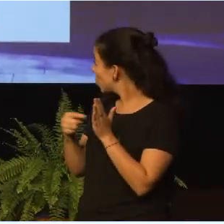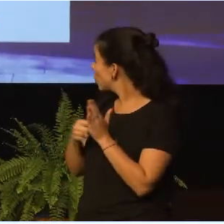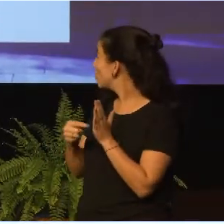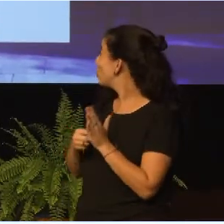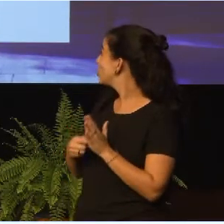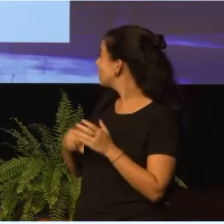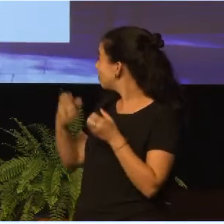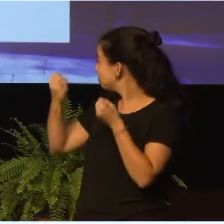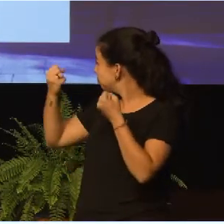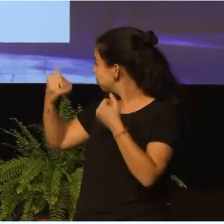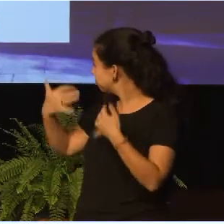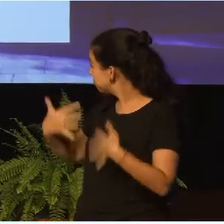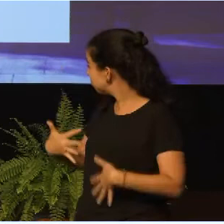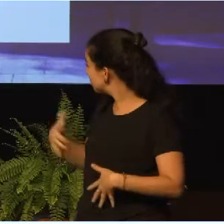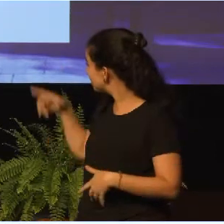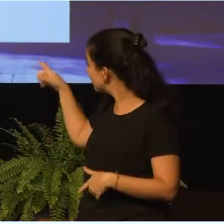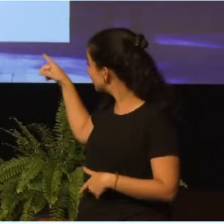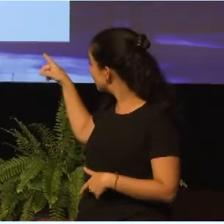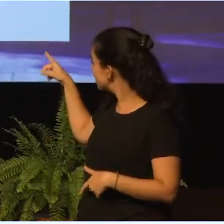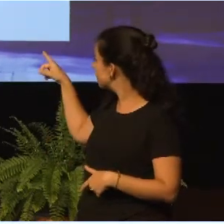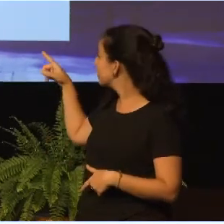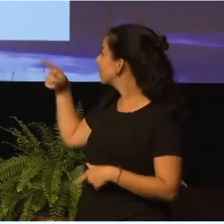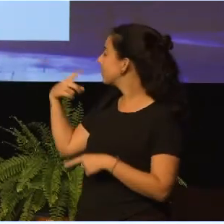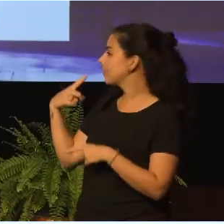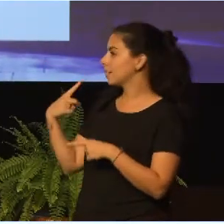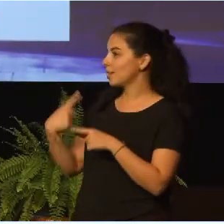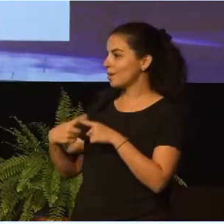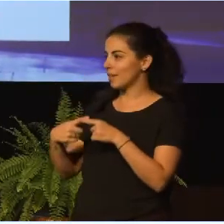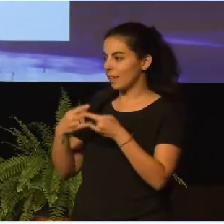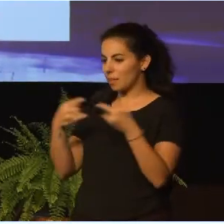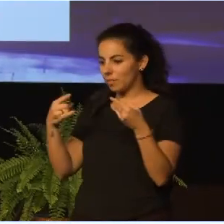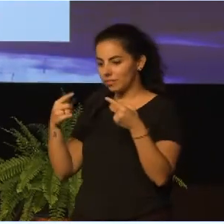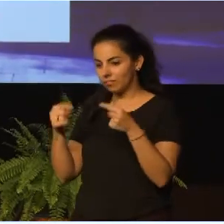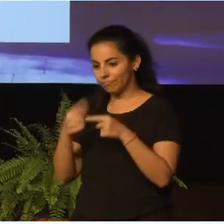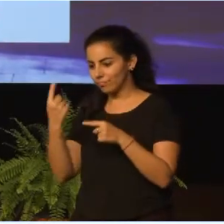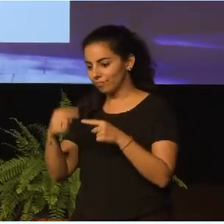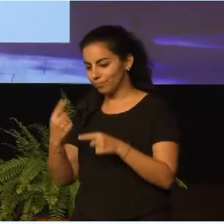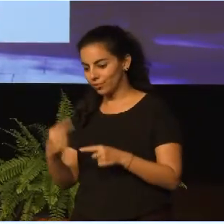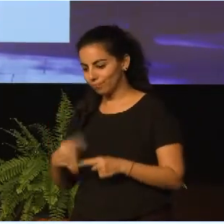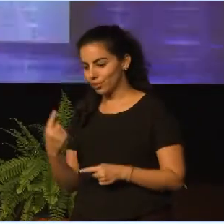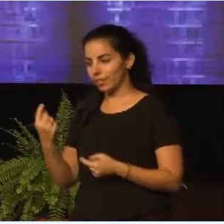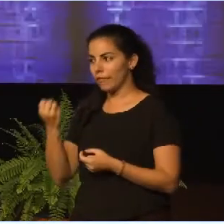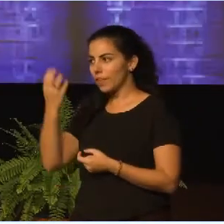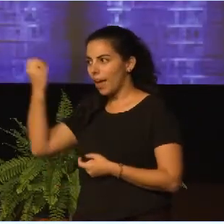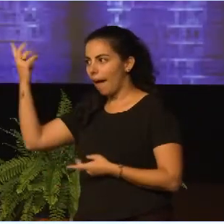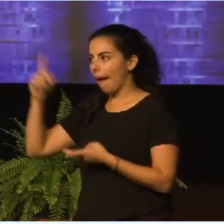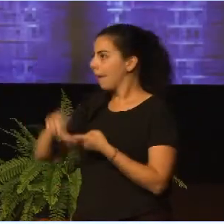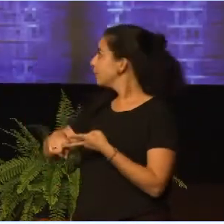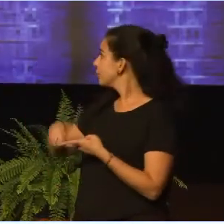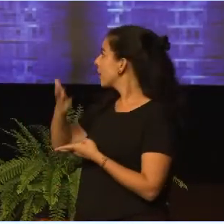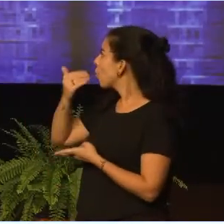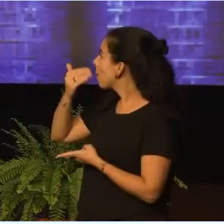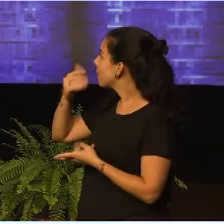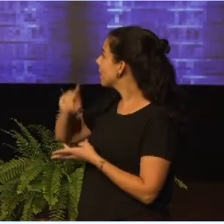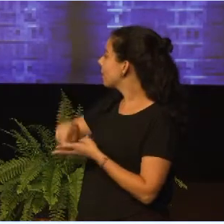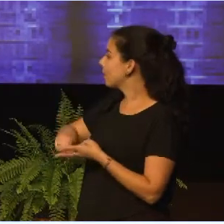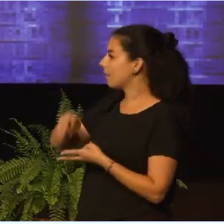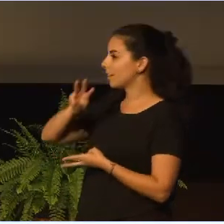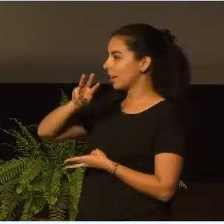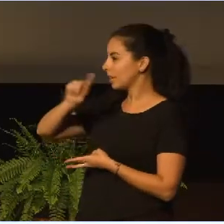divididos desse jeito, com suspeita, refeições, tempo de viagem e presas regulares, que são os maiores casos, tá? Mais de 3,5